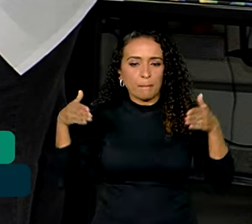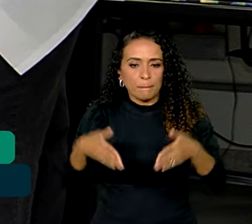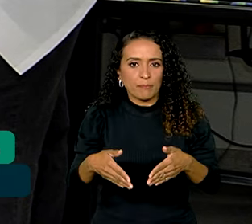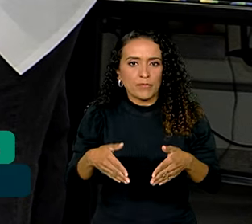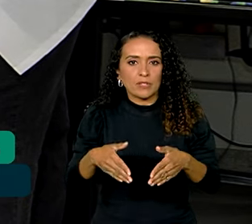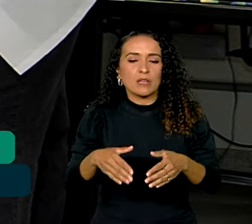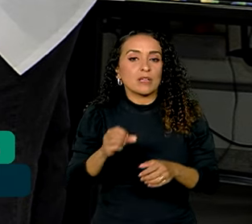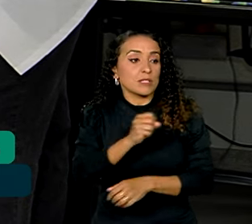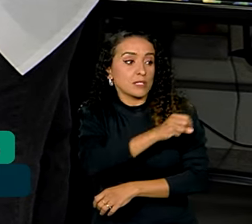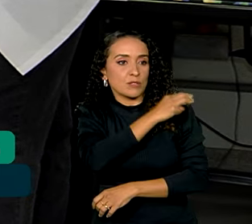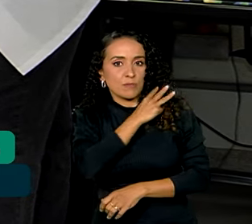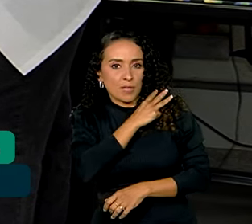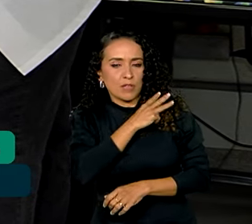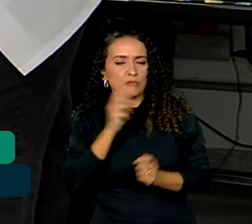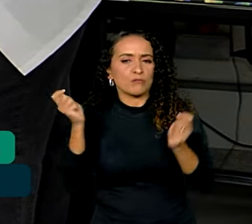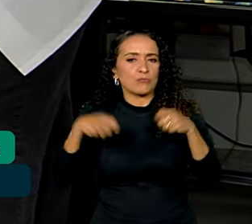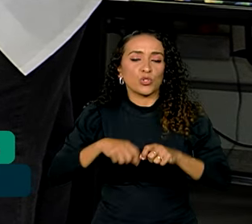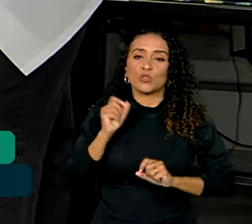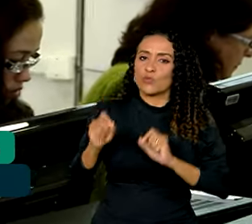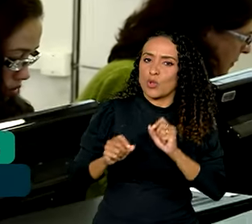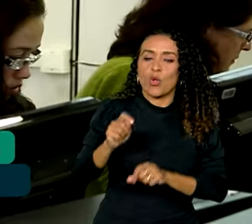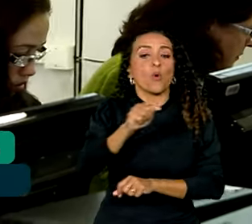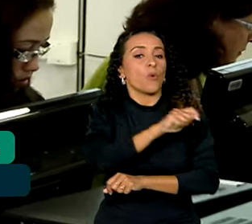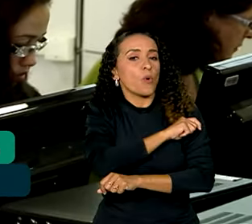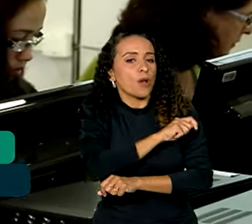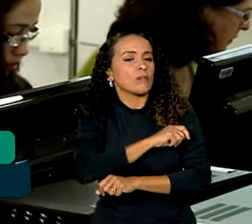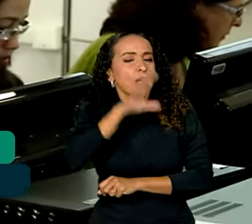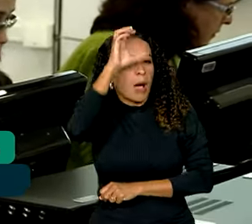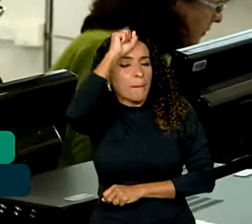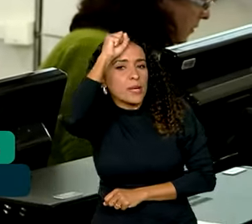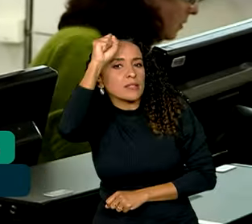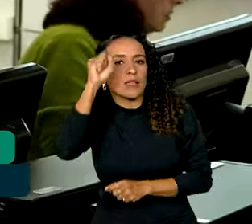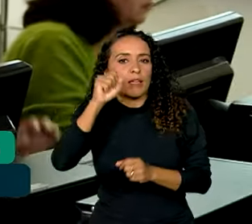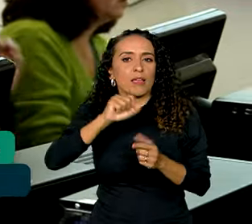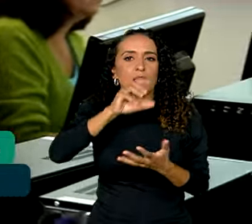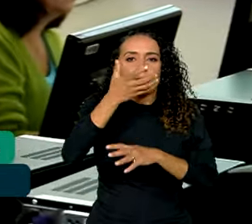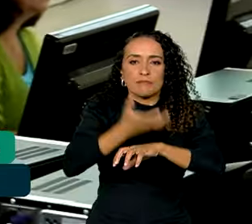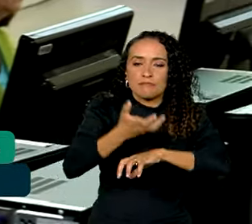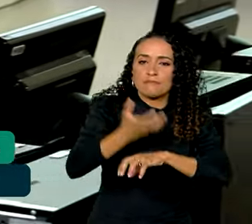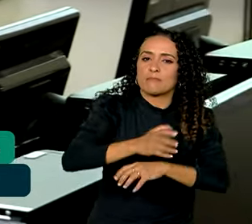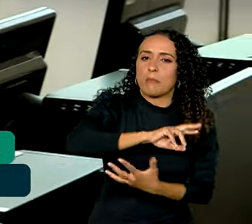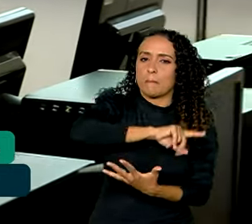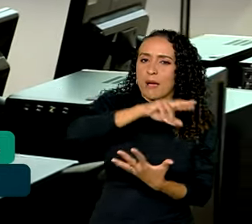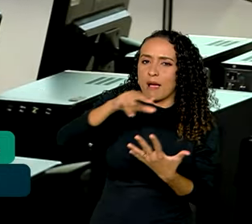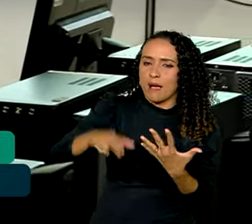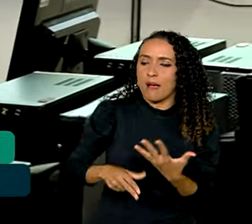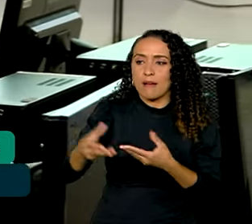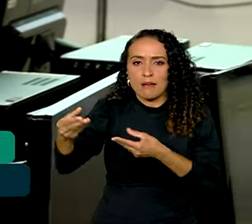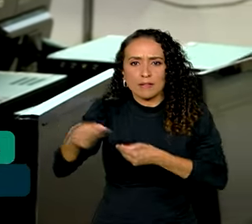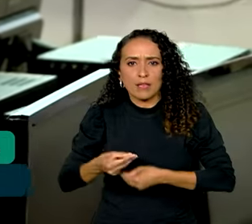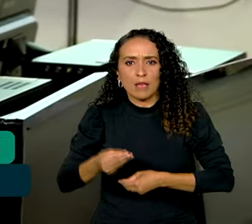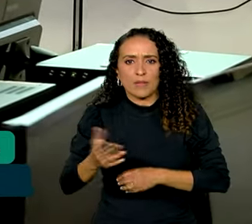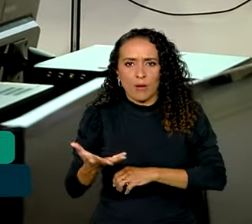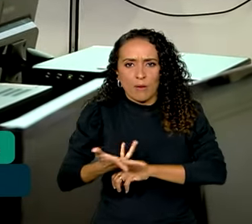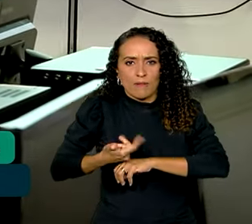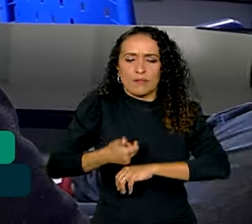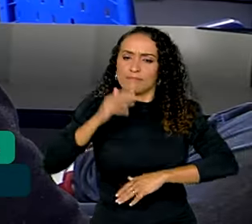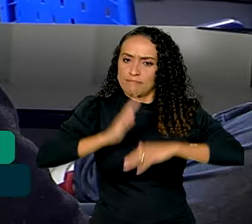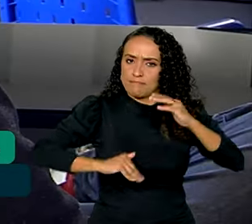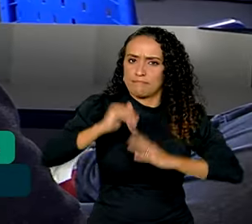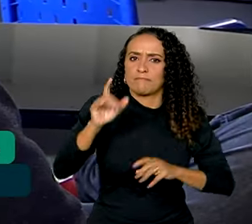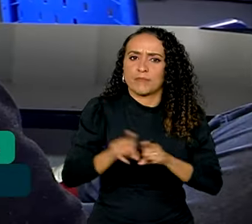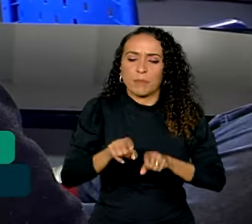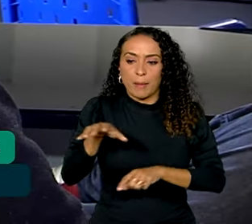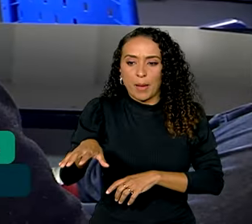ao ensino médio, possibilitando que o aluno aprenda as disciplinas curriculares enquanto recebe qualificação profissional